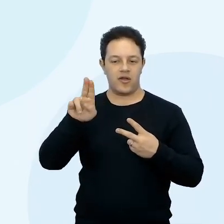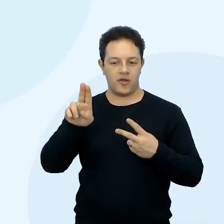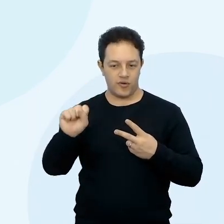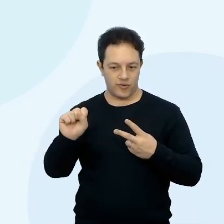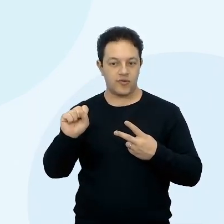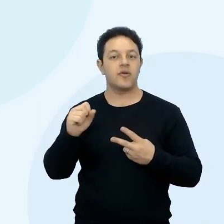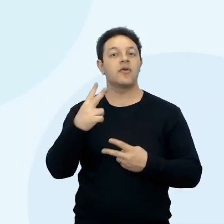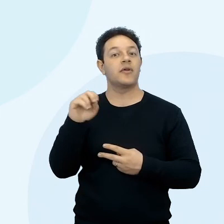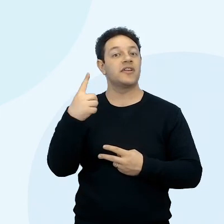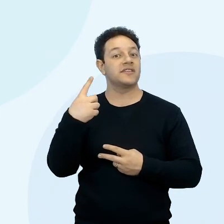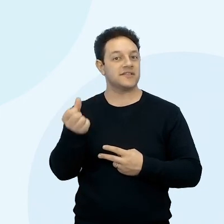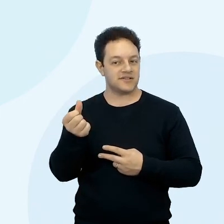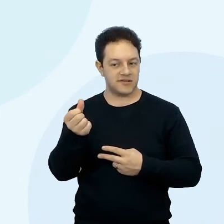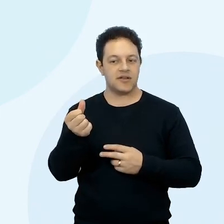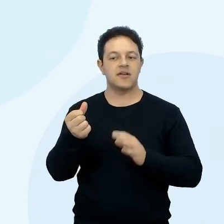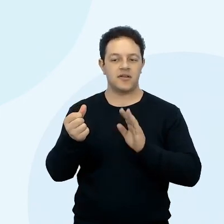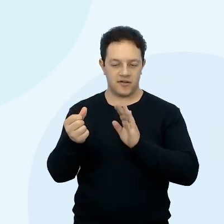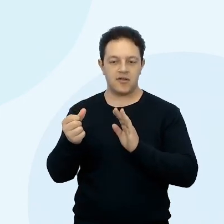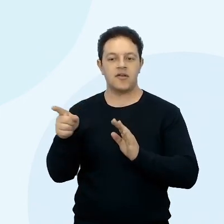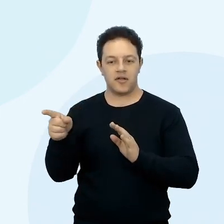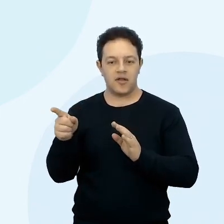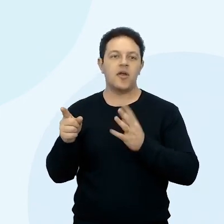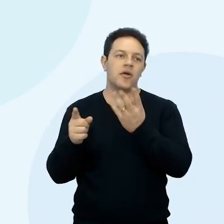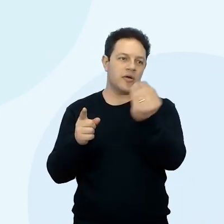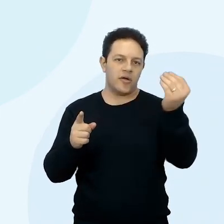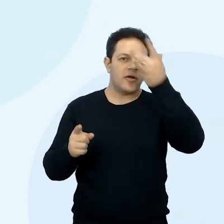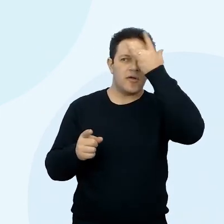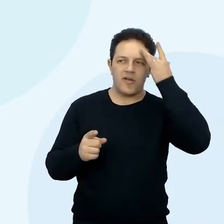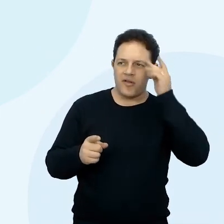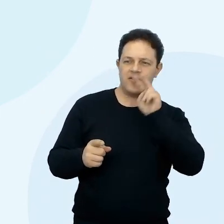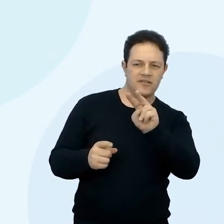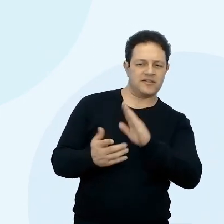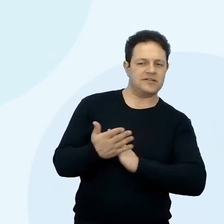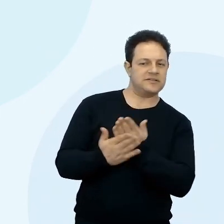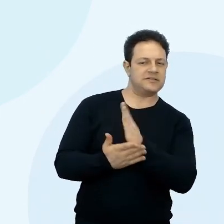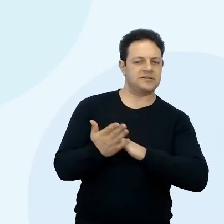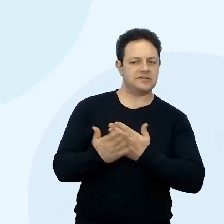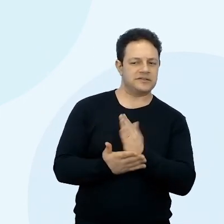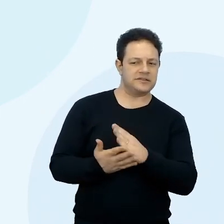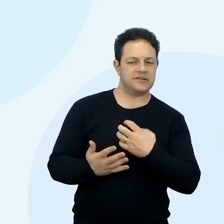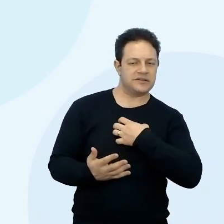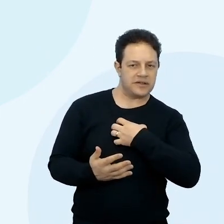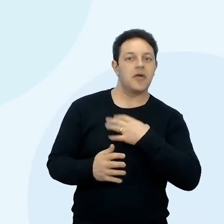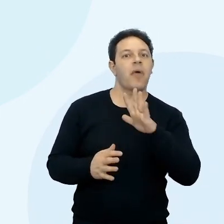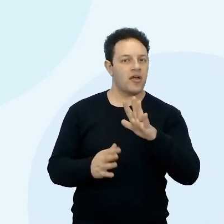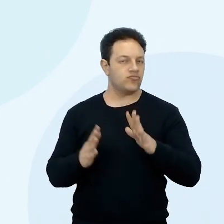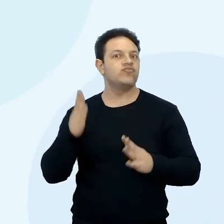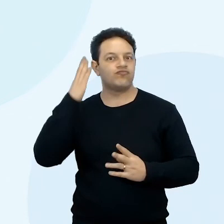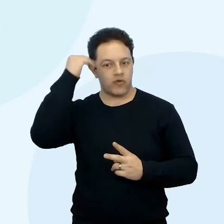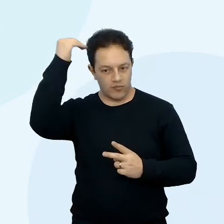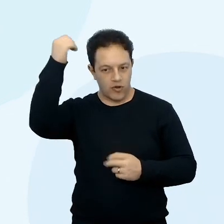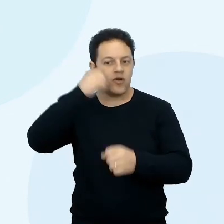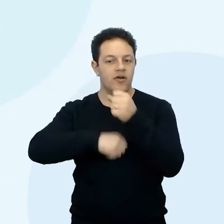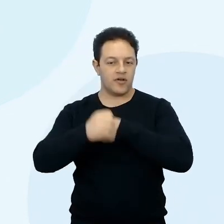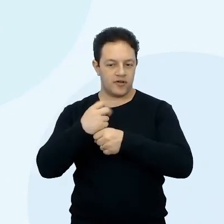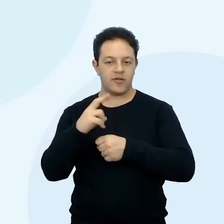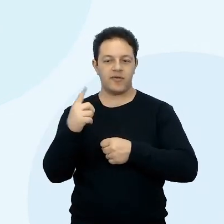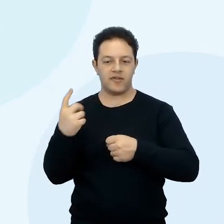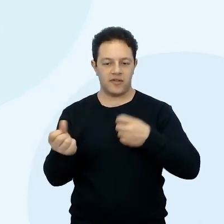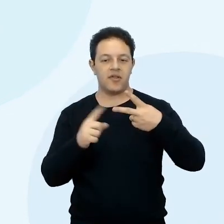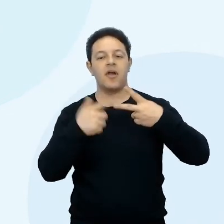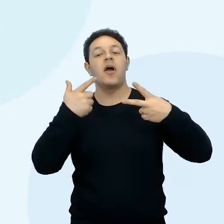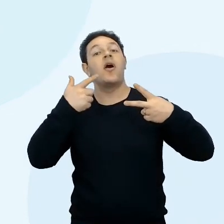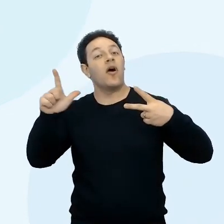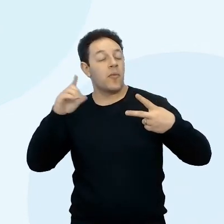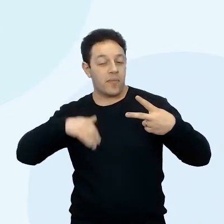fez muito sucesso, incomodou muita gente reacionária, inclusive em 2016, e o